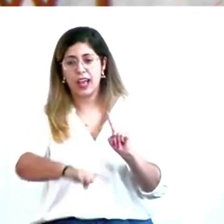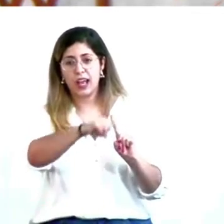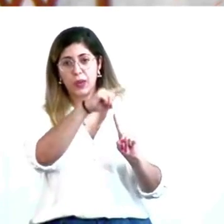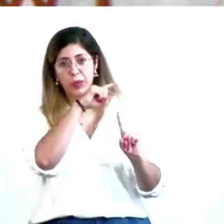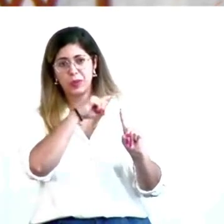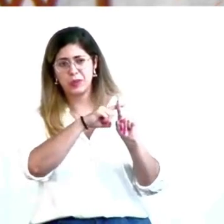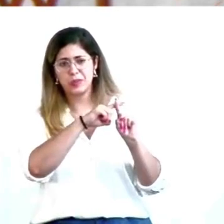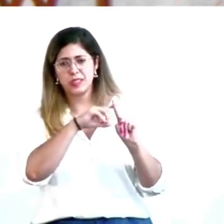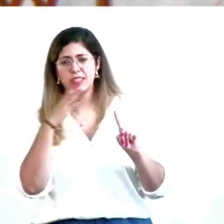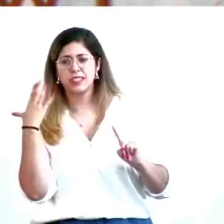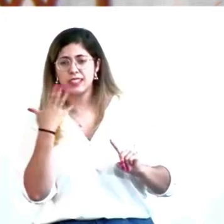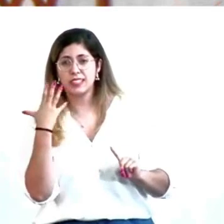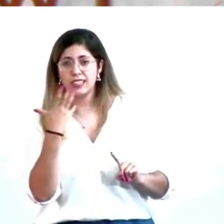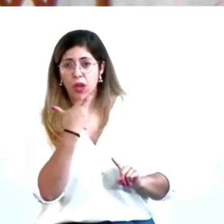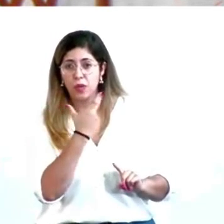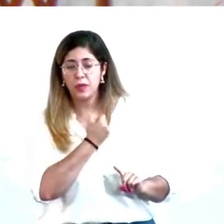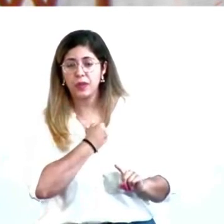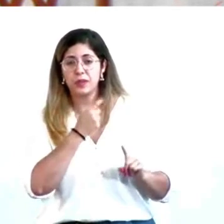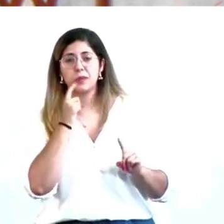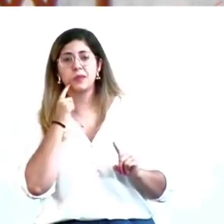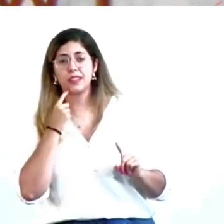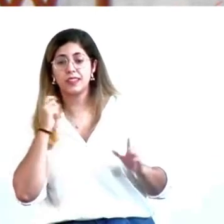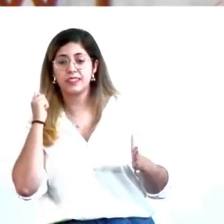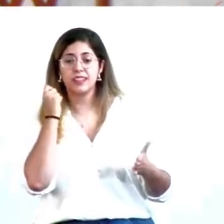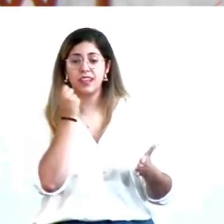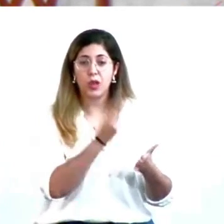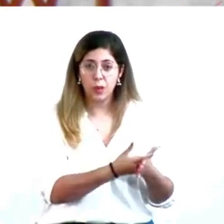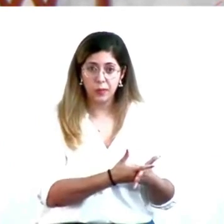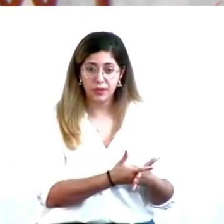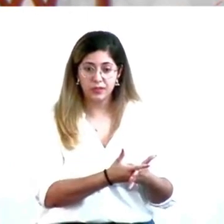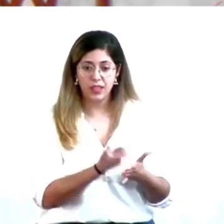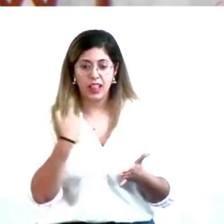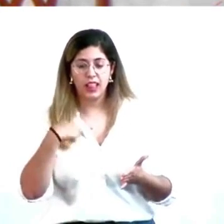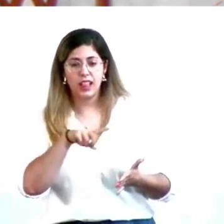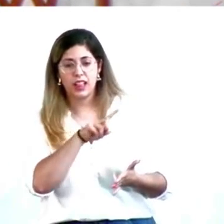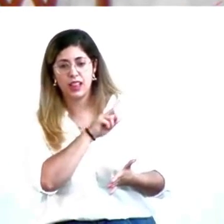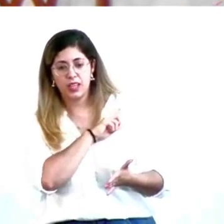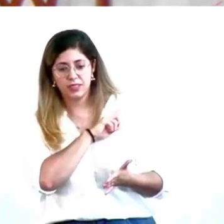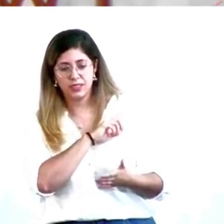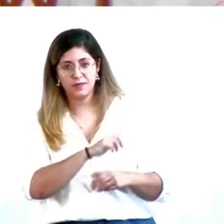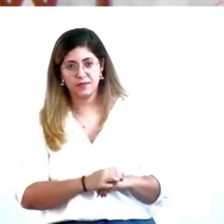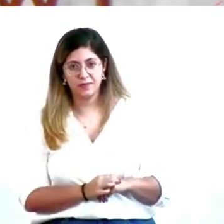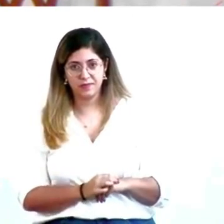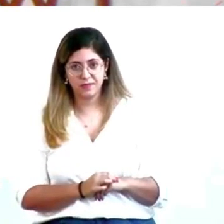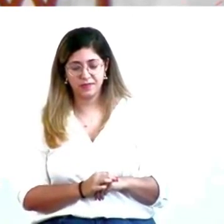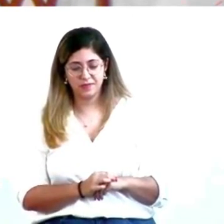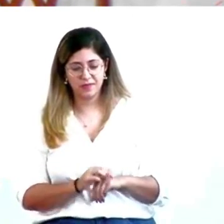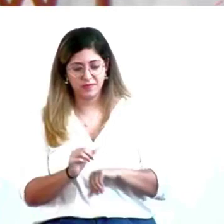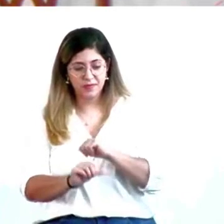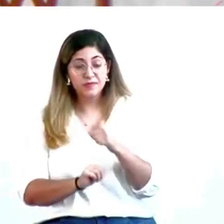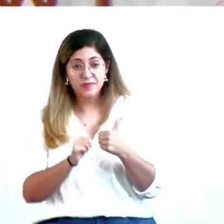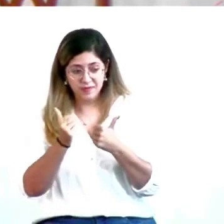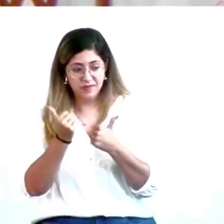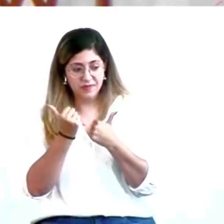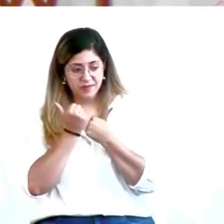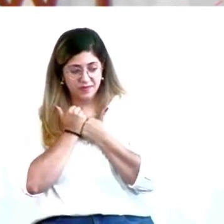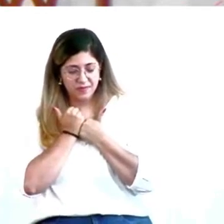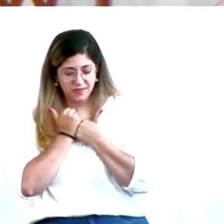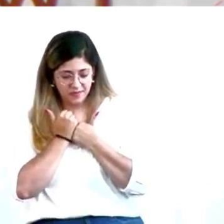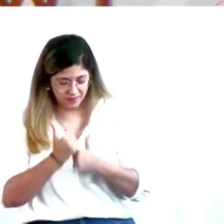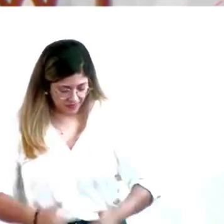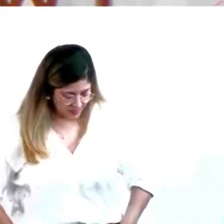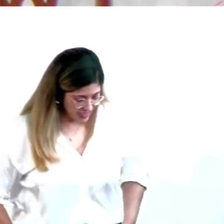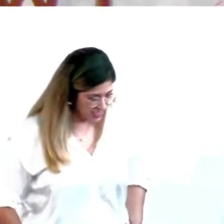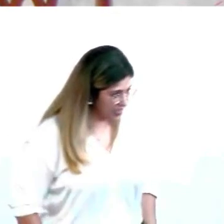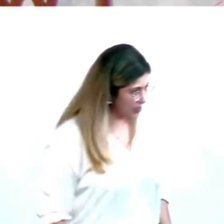nos resgatando com seu próprio sangue, Ele tomou o cálice da ira de Deus, encravando no madeiro todo escrito de dívida que